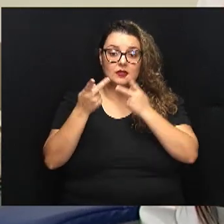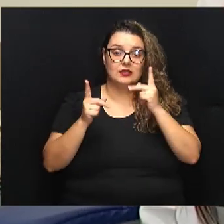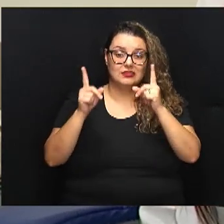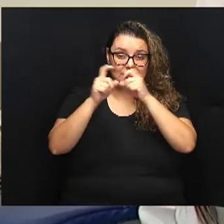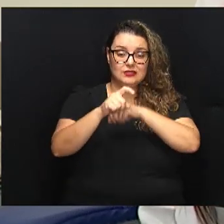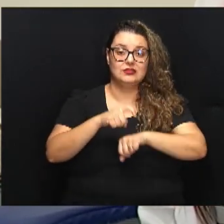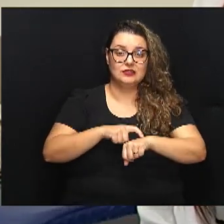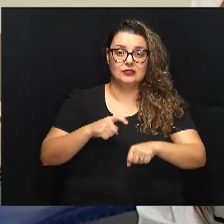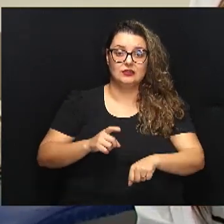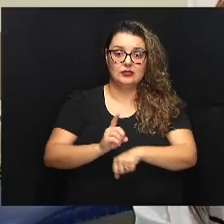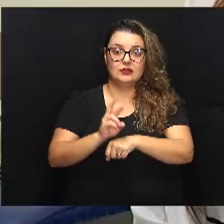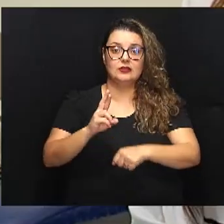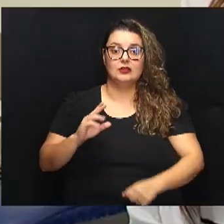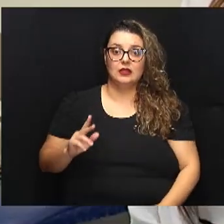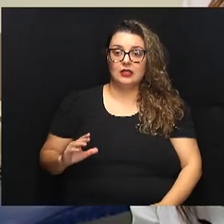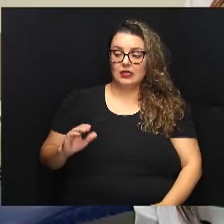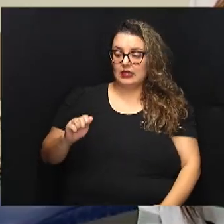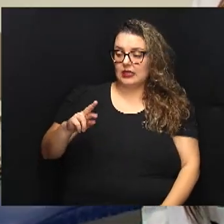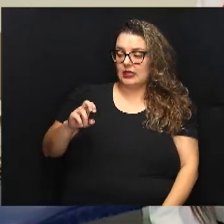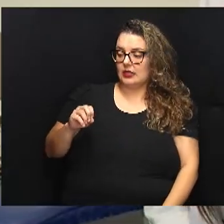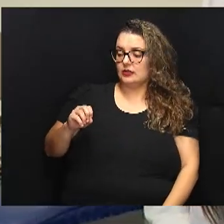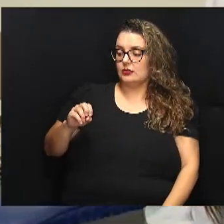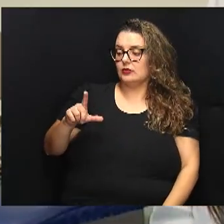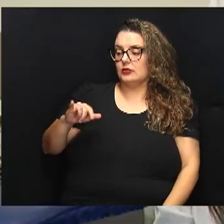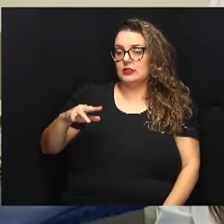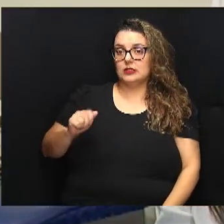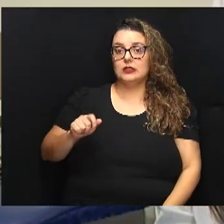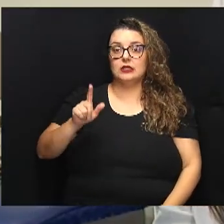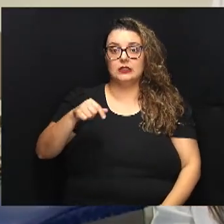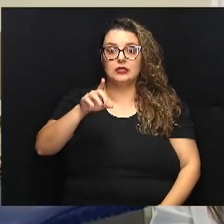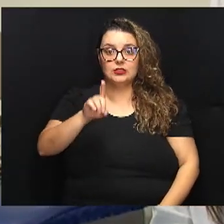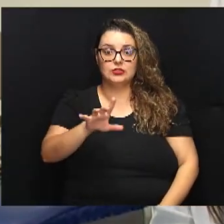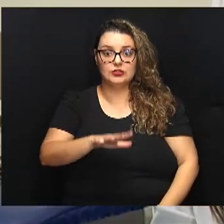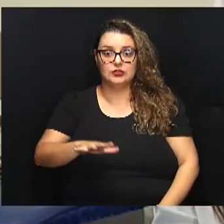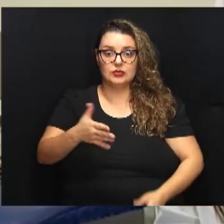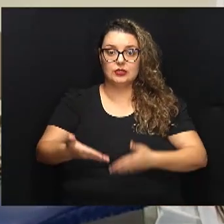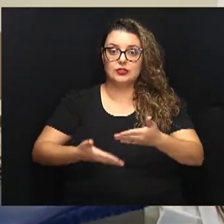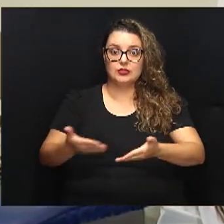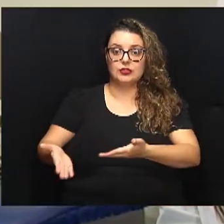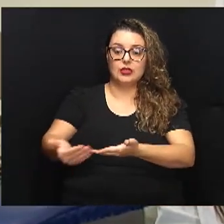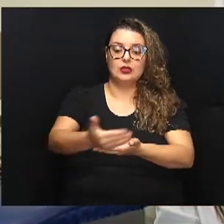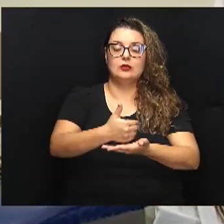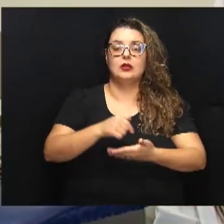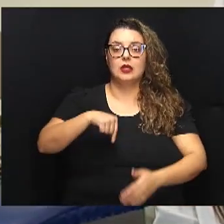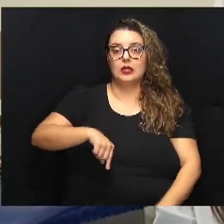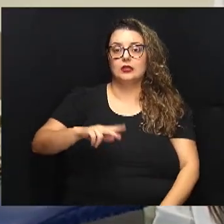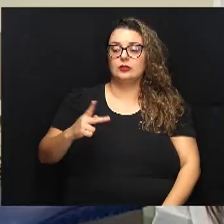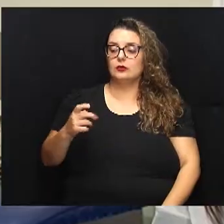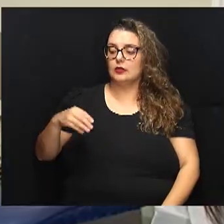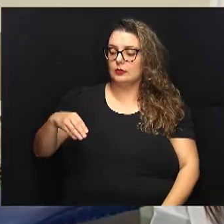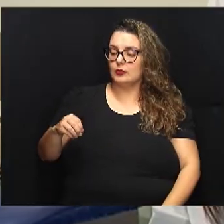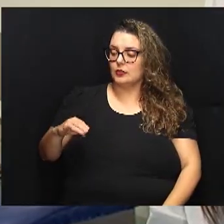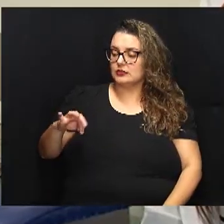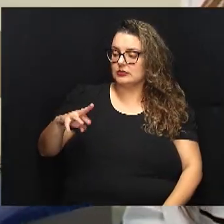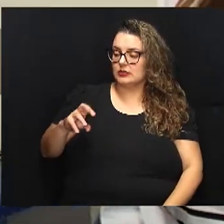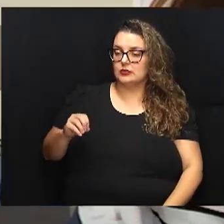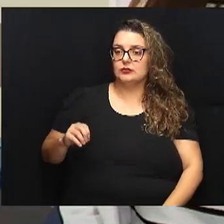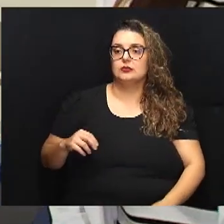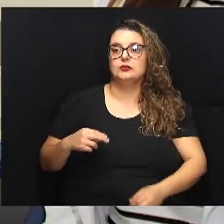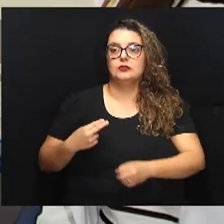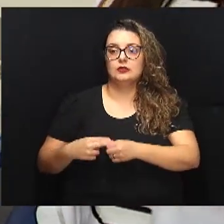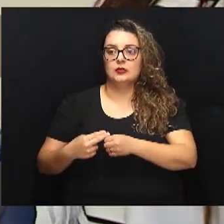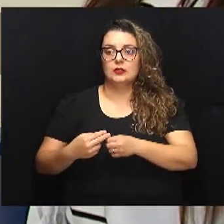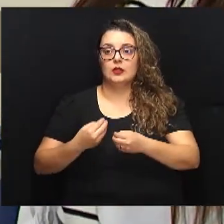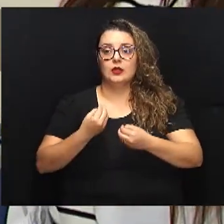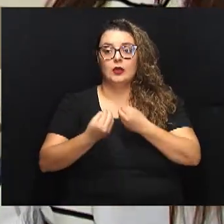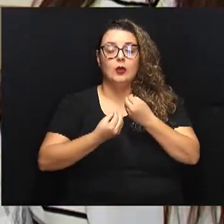a doutora Carolina Salmoiraghi, ela que é diretora do serviço de coleta aqui do Hemocentro da Unicamp. Doutora, como que está o